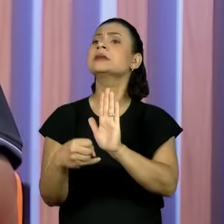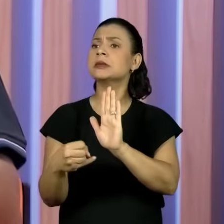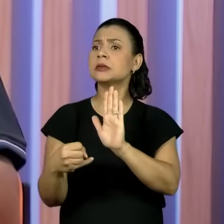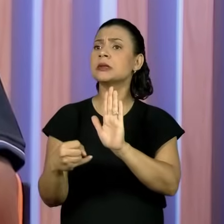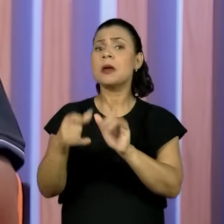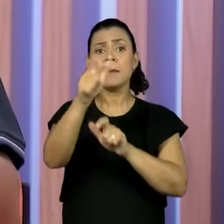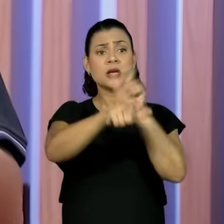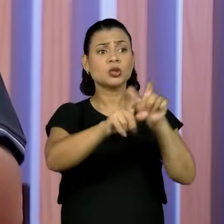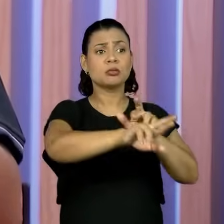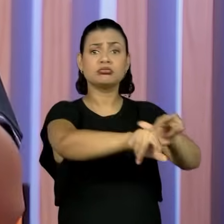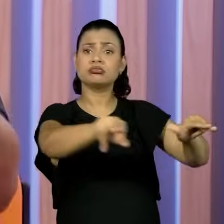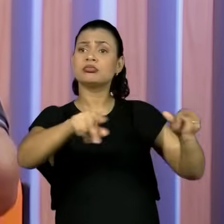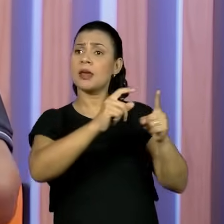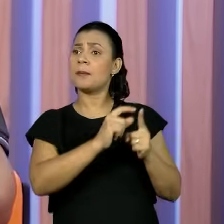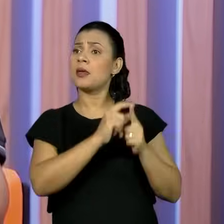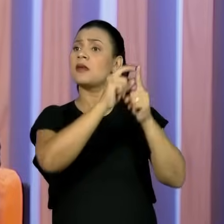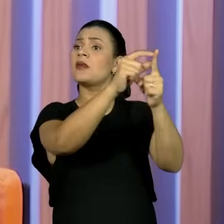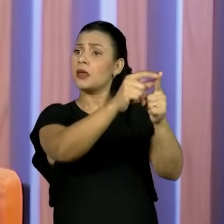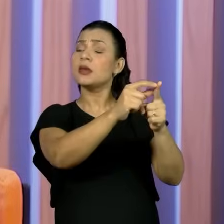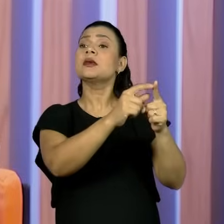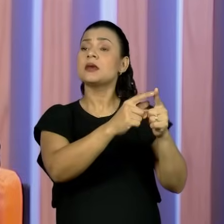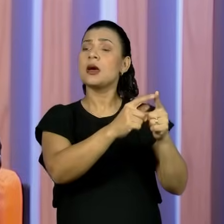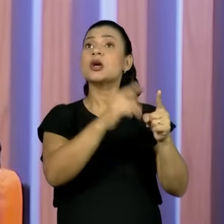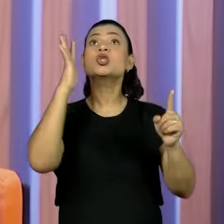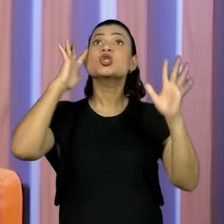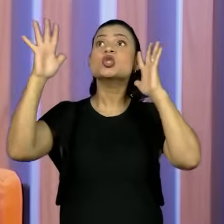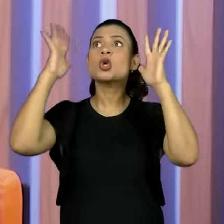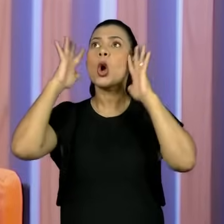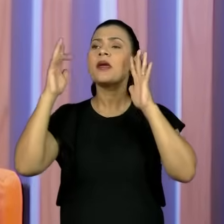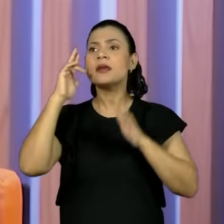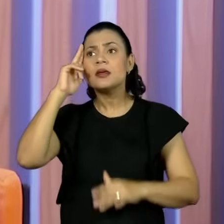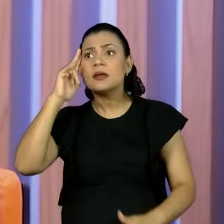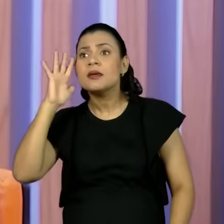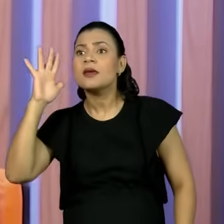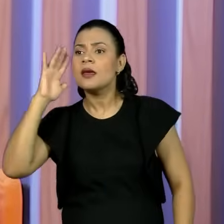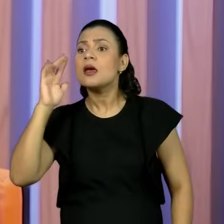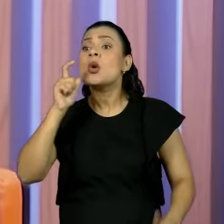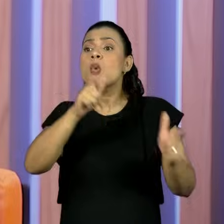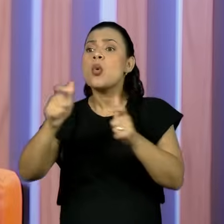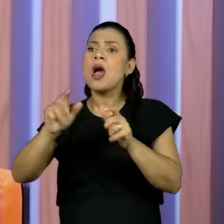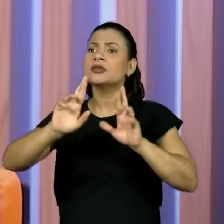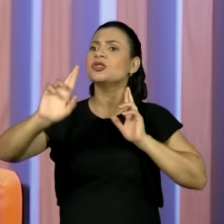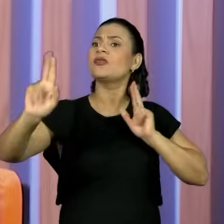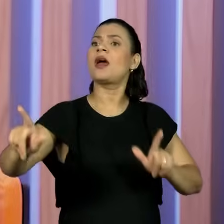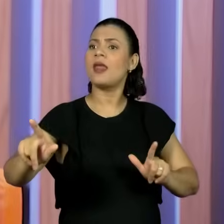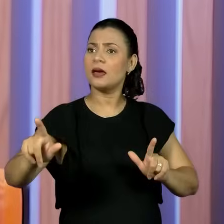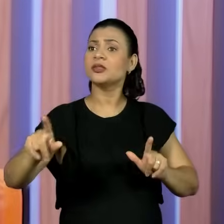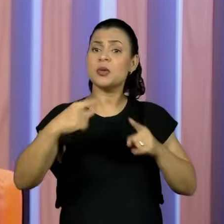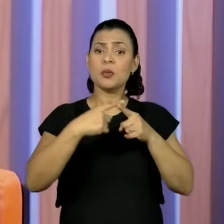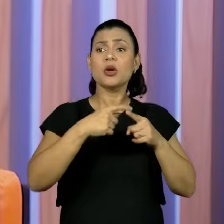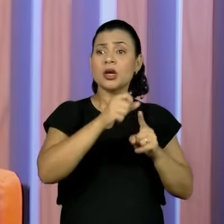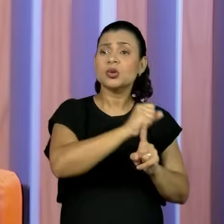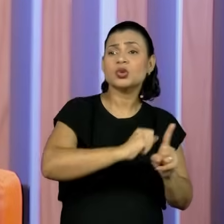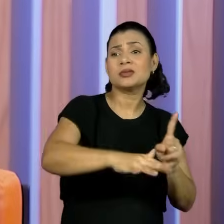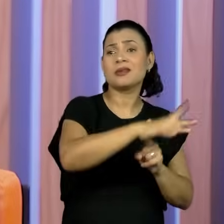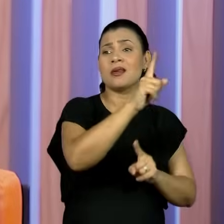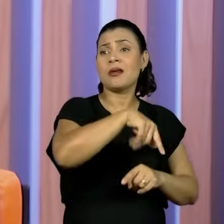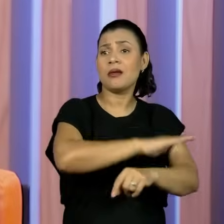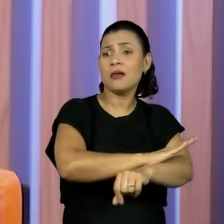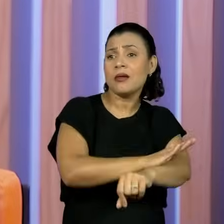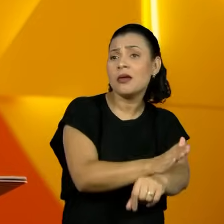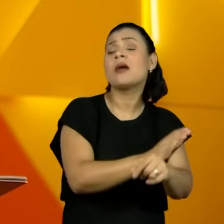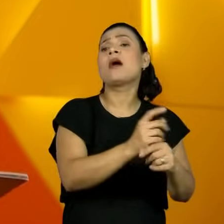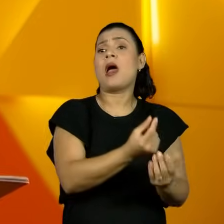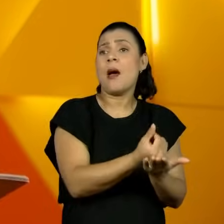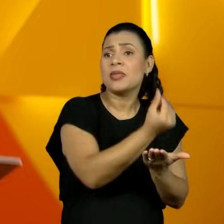sujeitos e sujeitas periféricas se projetem em um outro lugar diferente daquele que foi projetado pra gente no sistema racista e capitalista. Sim, e